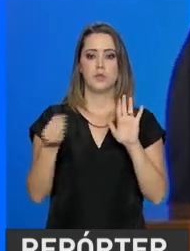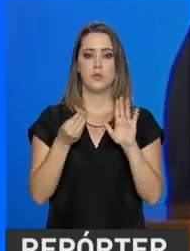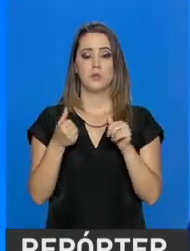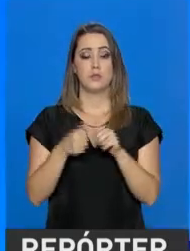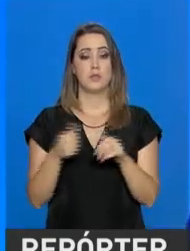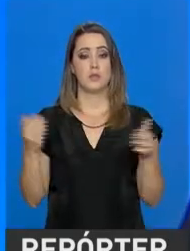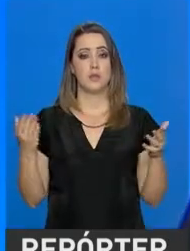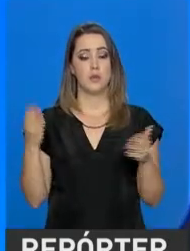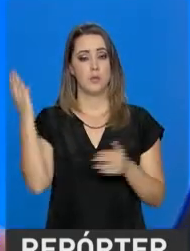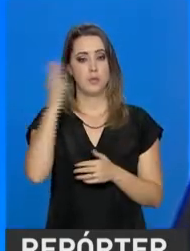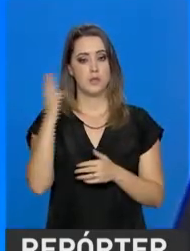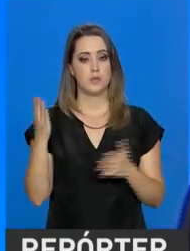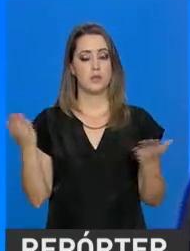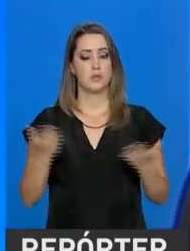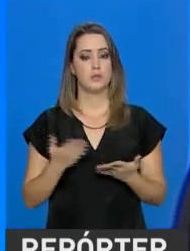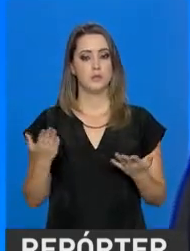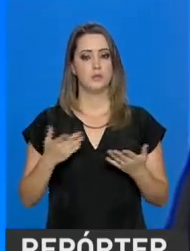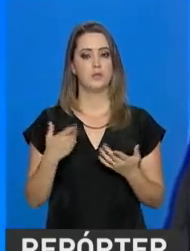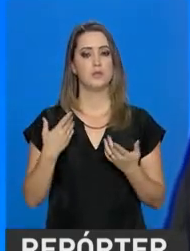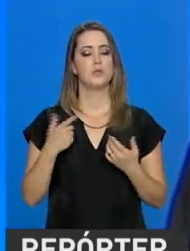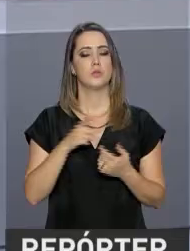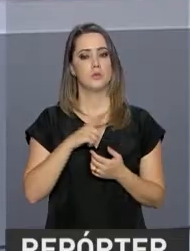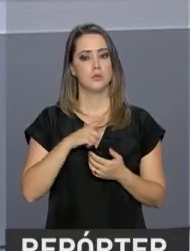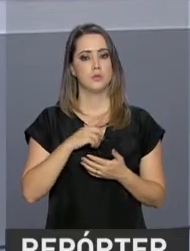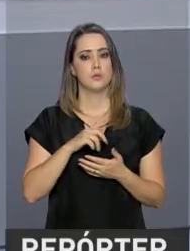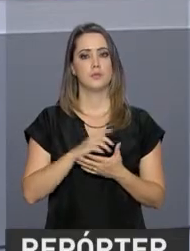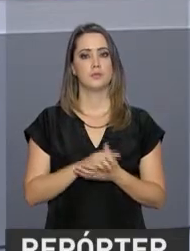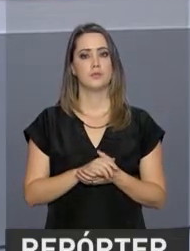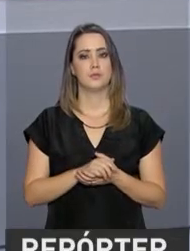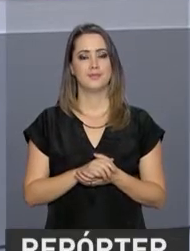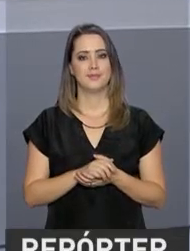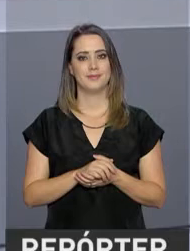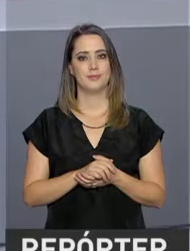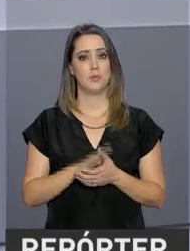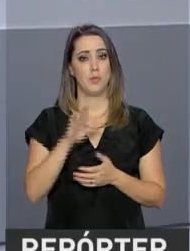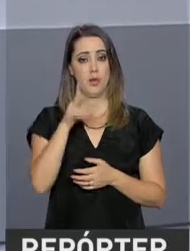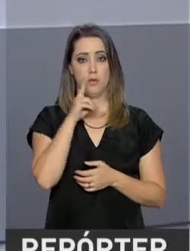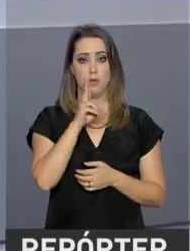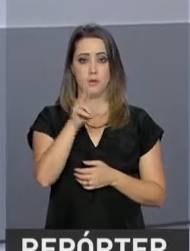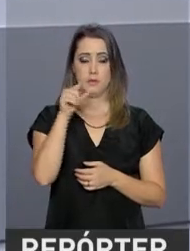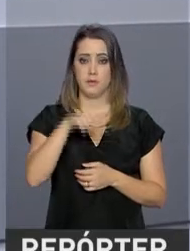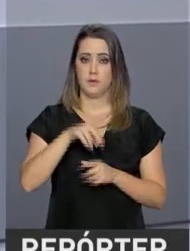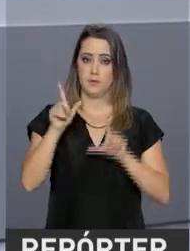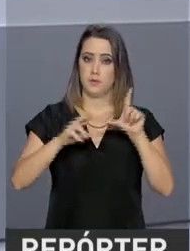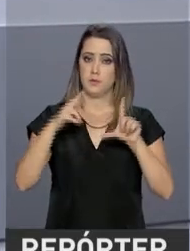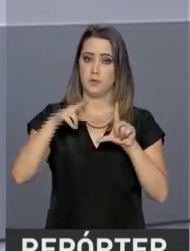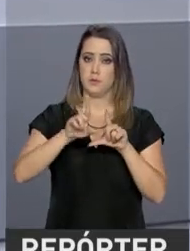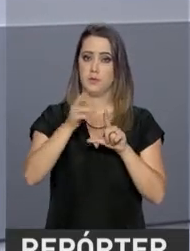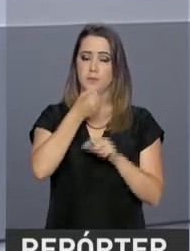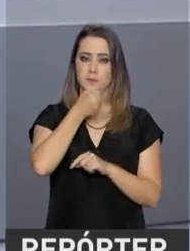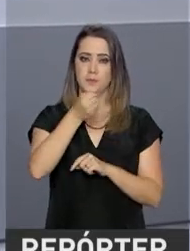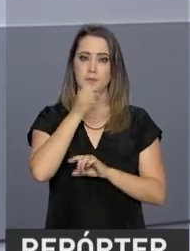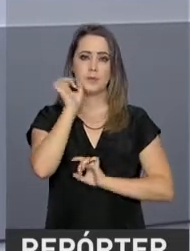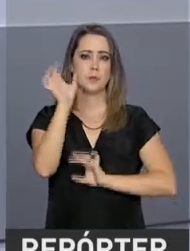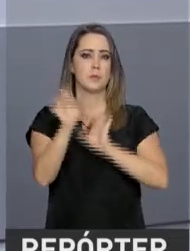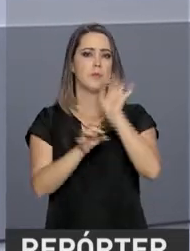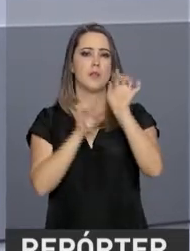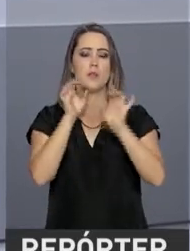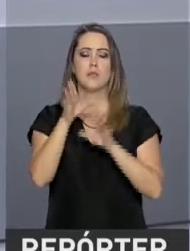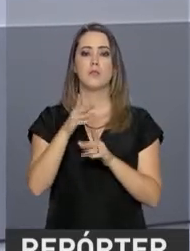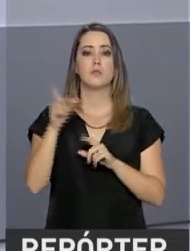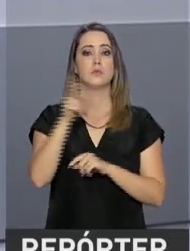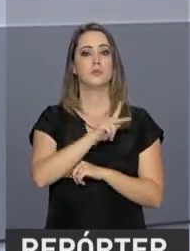atualmente e há o que propagar e daqui a pouco você acompanha aqui pela nbr a entrevista exclusiva